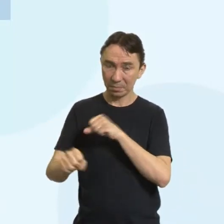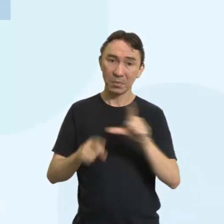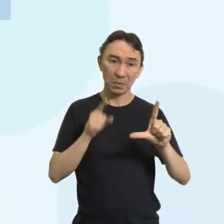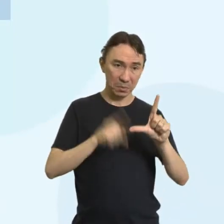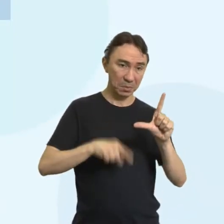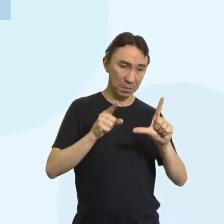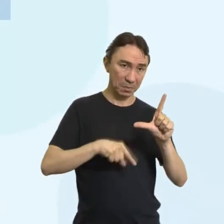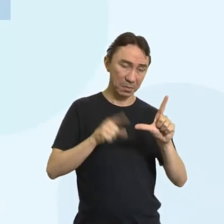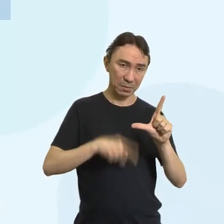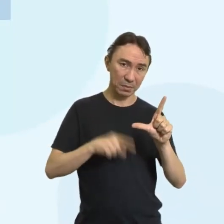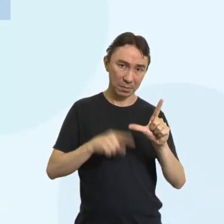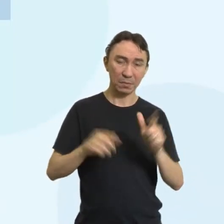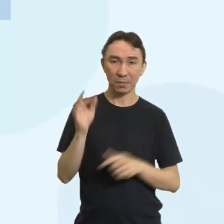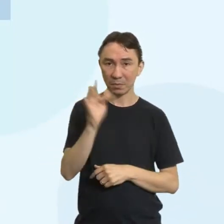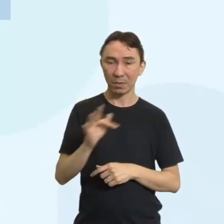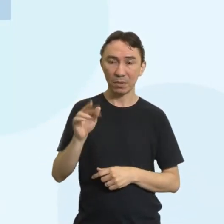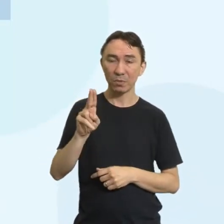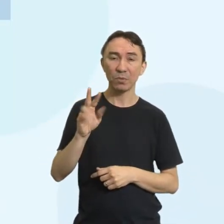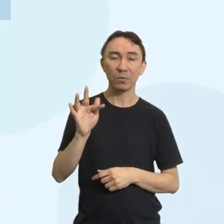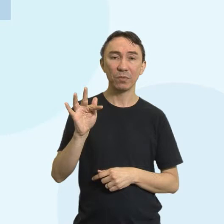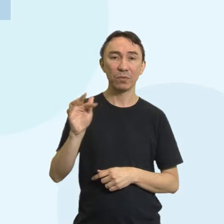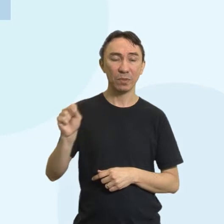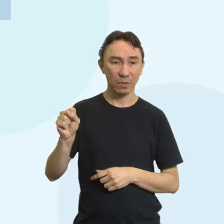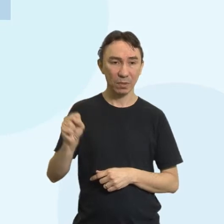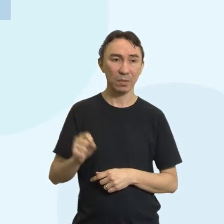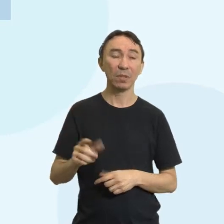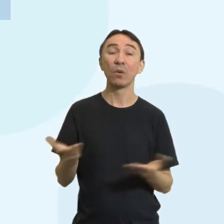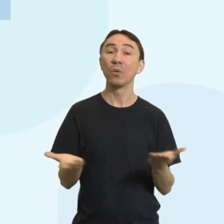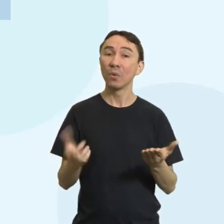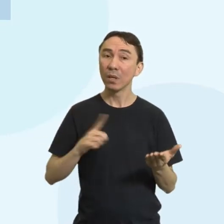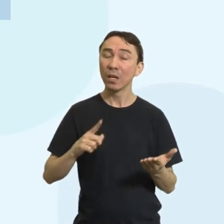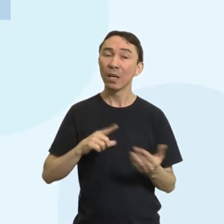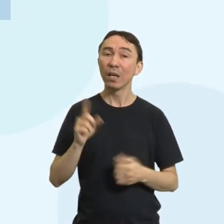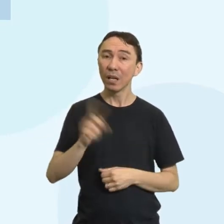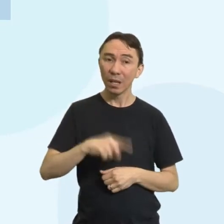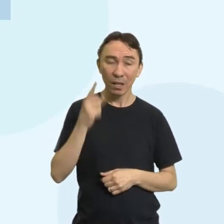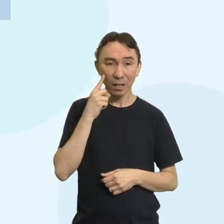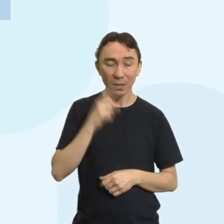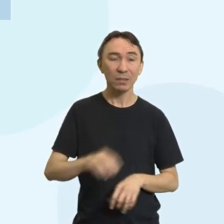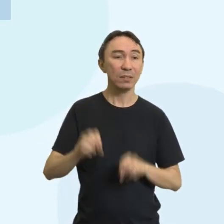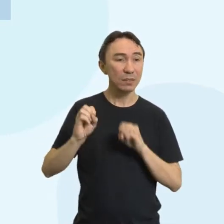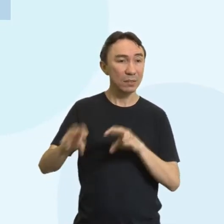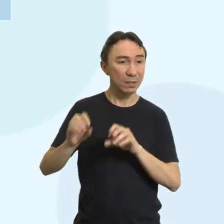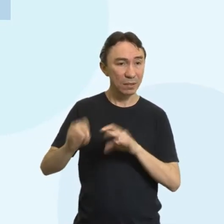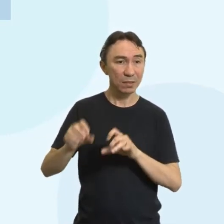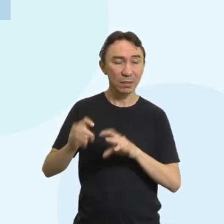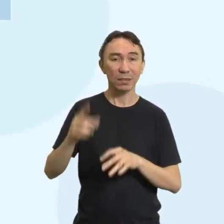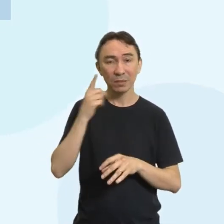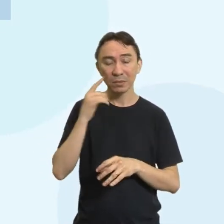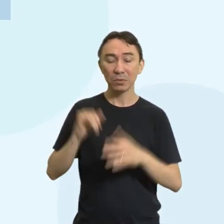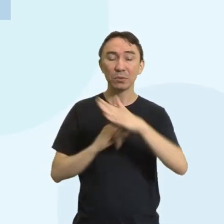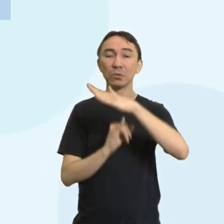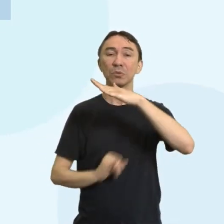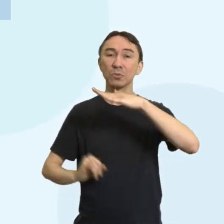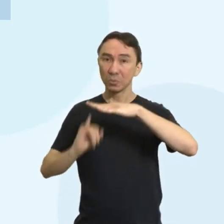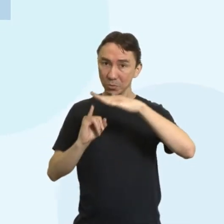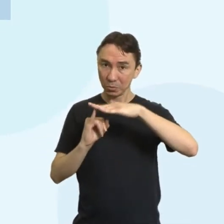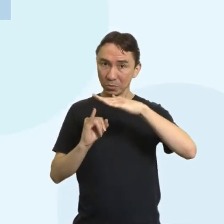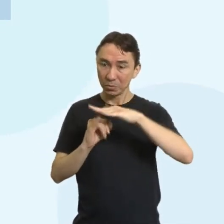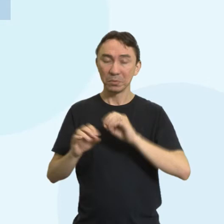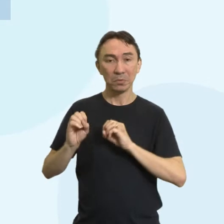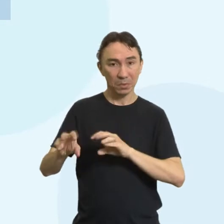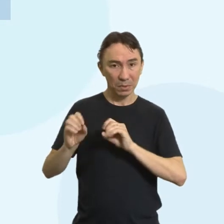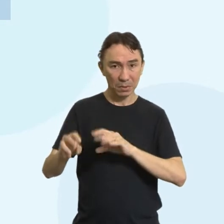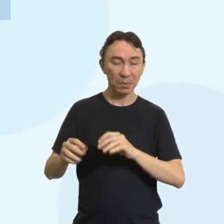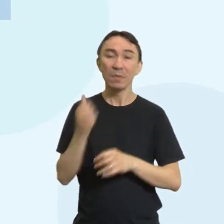UFES, onde atualmente exerce a docência no Instituto Federal de Educação, Ciência e Tecnologia do Espírito Santo. Esse vídeo, ele